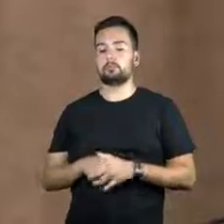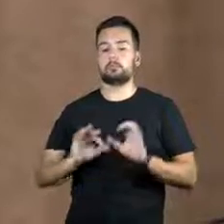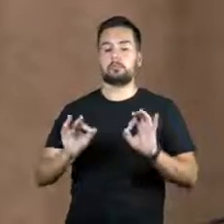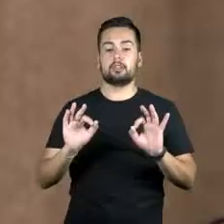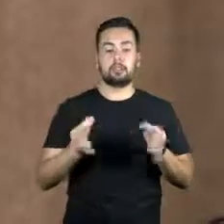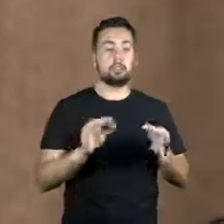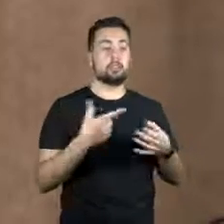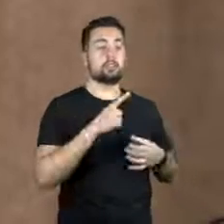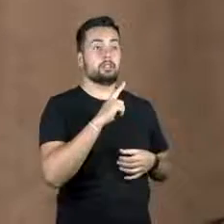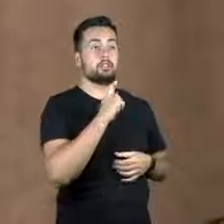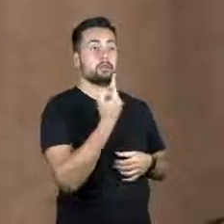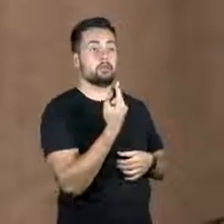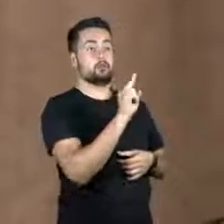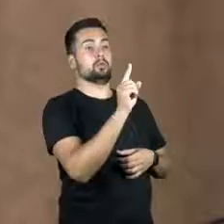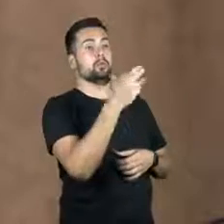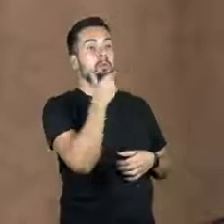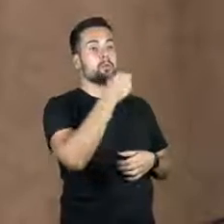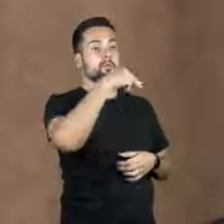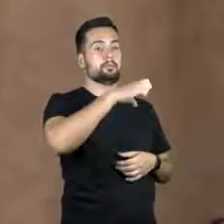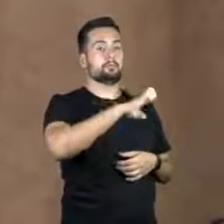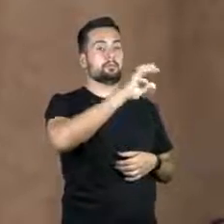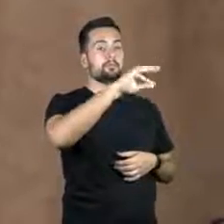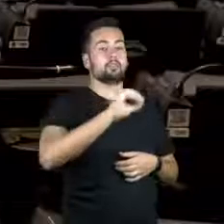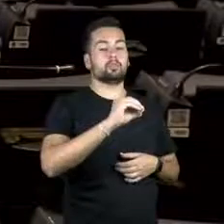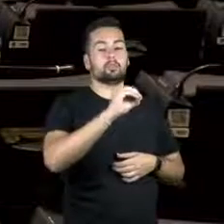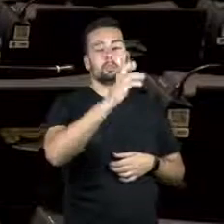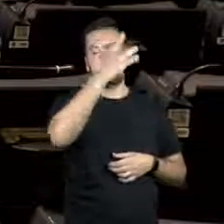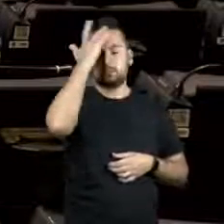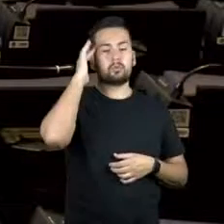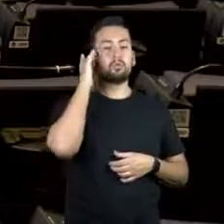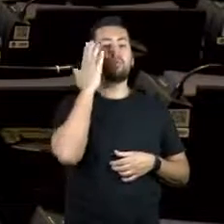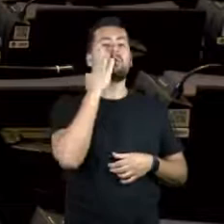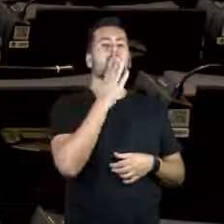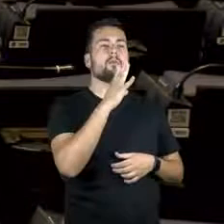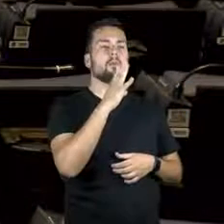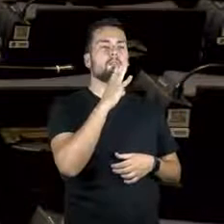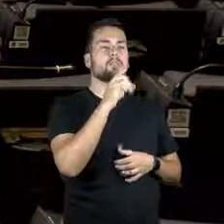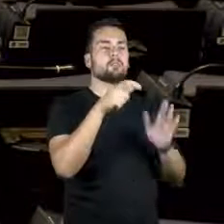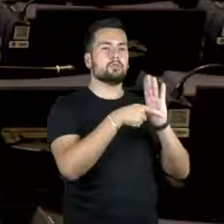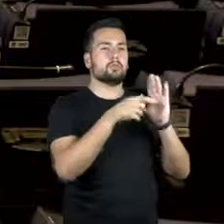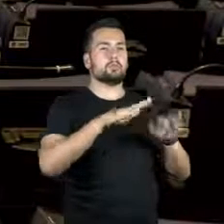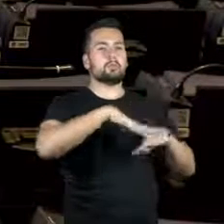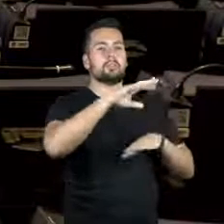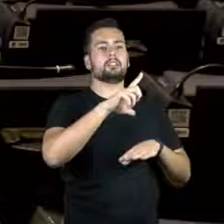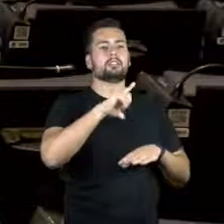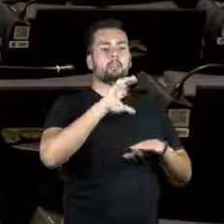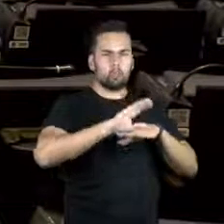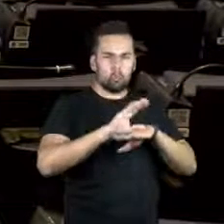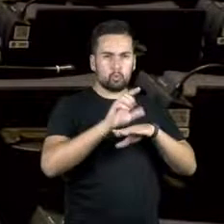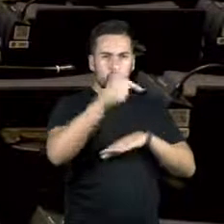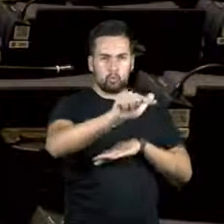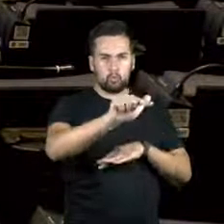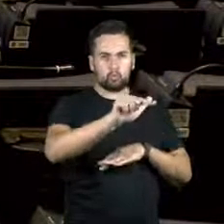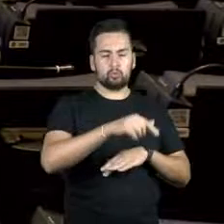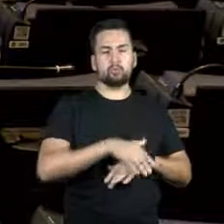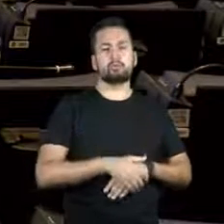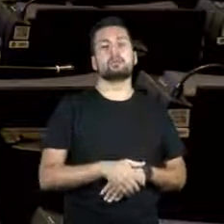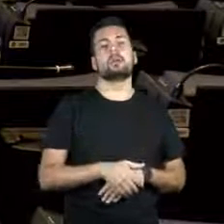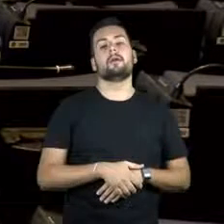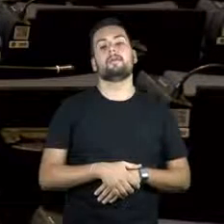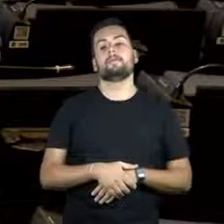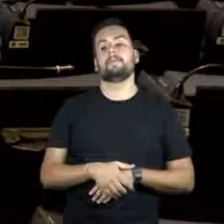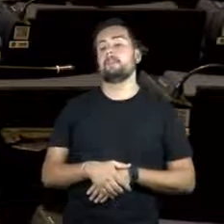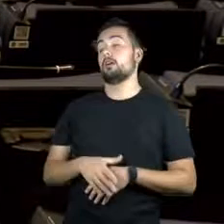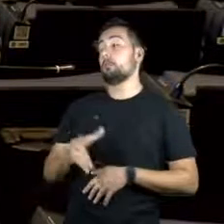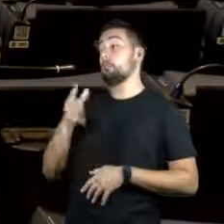temos uma última aqui, que é do Neto. Ele pergunta, para quem quiser conhecer mais sobre o software, você recomenda algum curso pela GEO5?